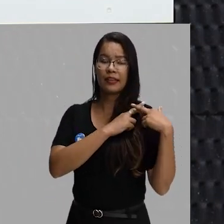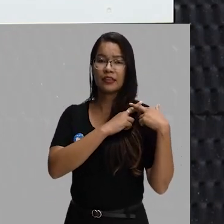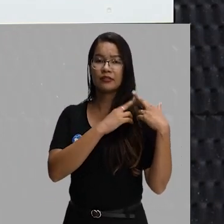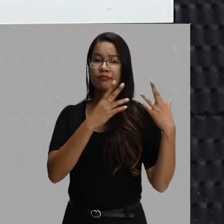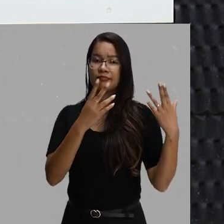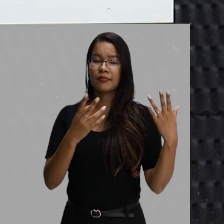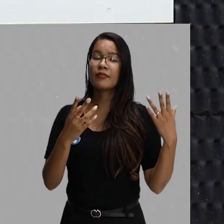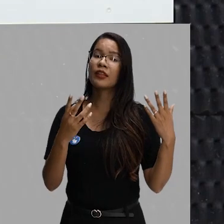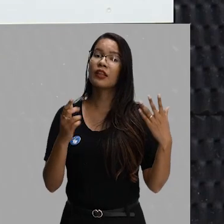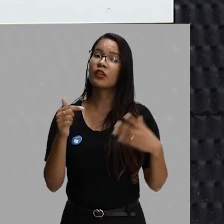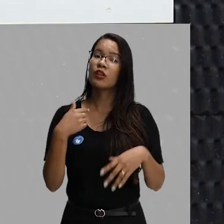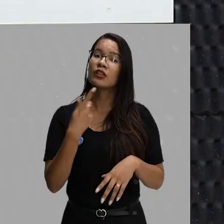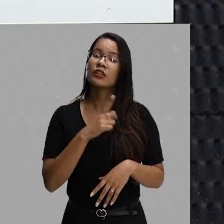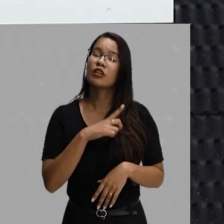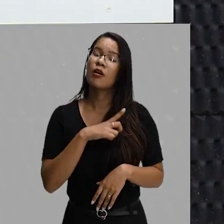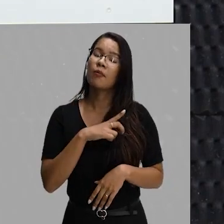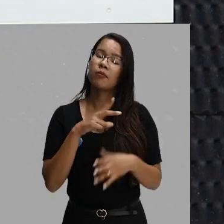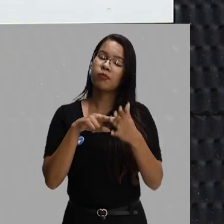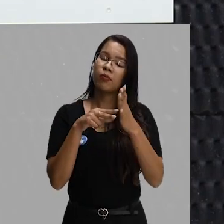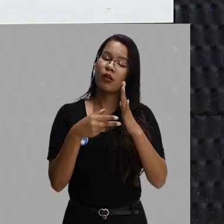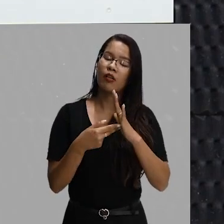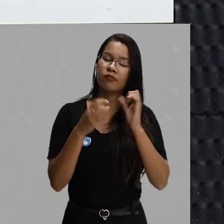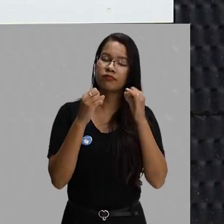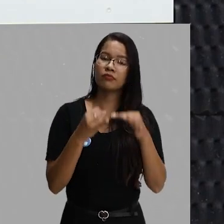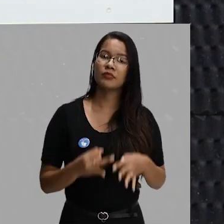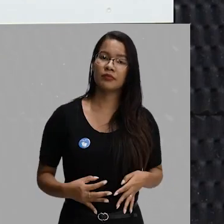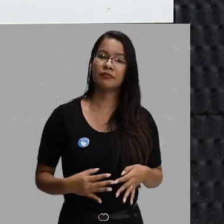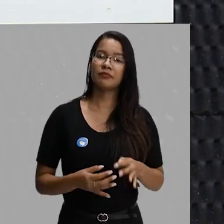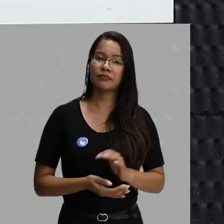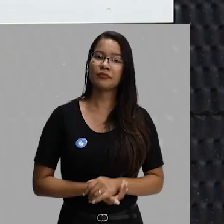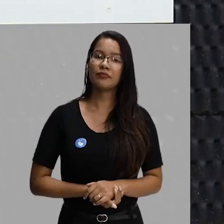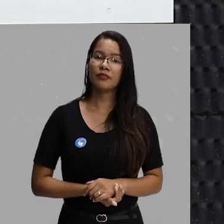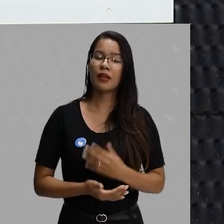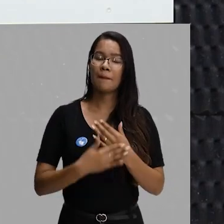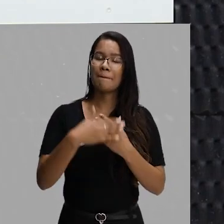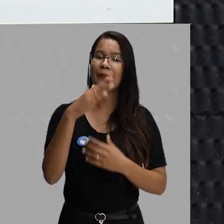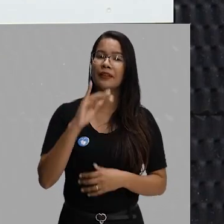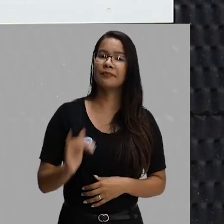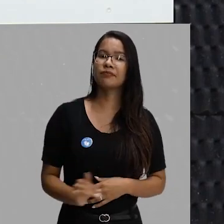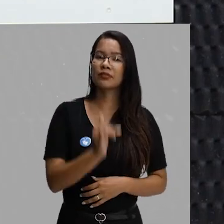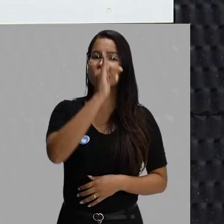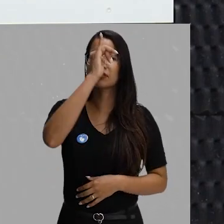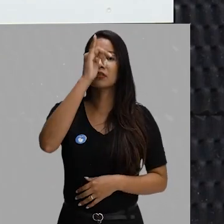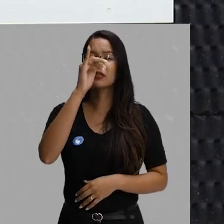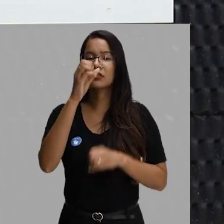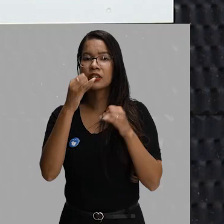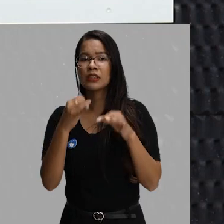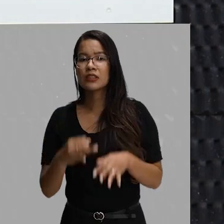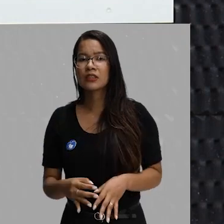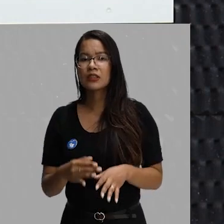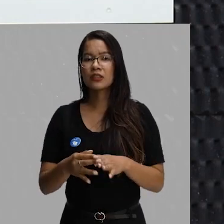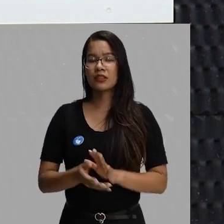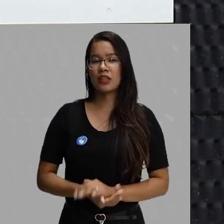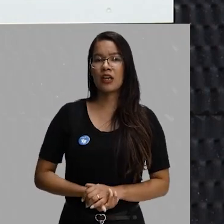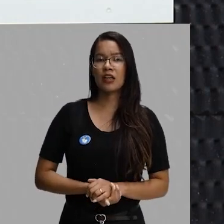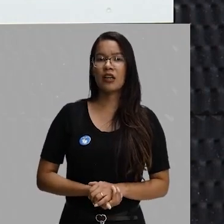justificativa da aristocracia senatorial. Eu diria uma das principais justificativas que a aristocracia senatorial encontra